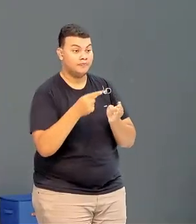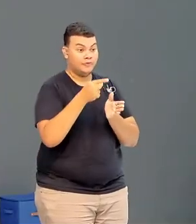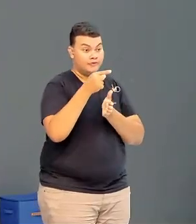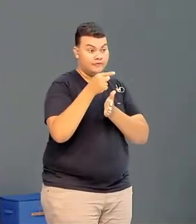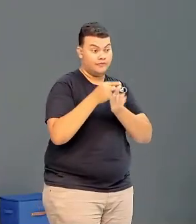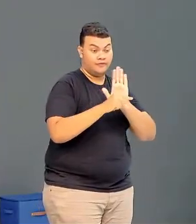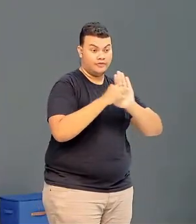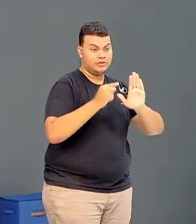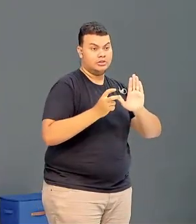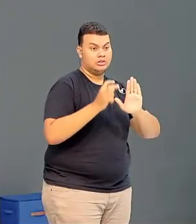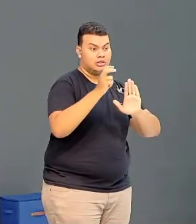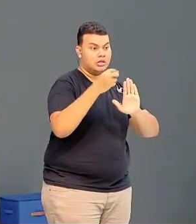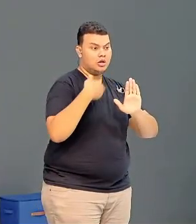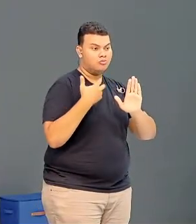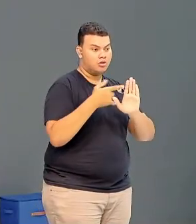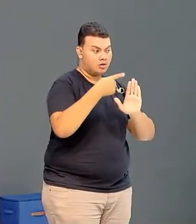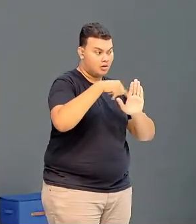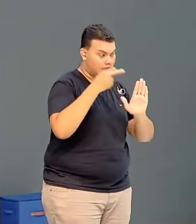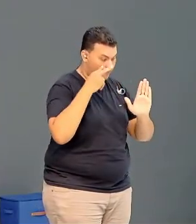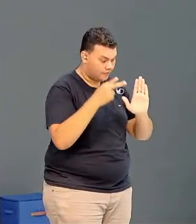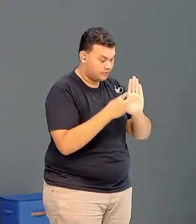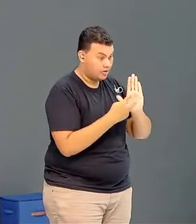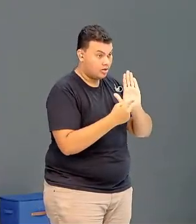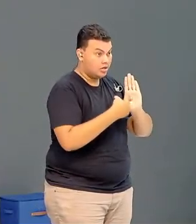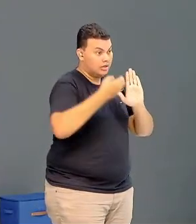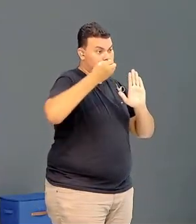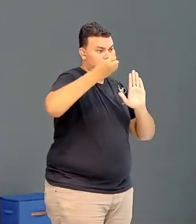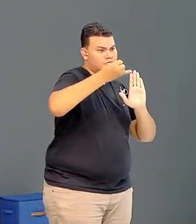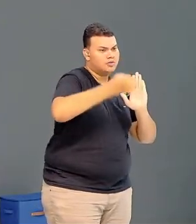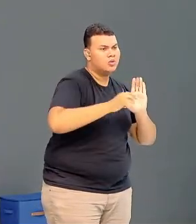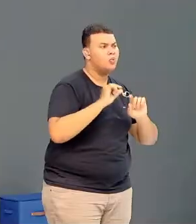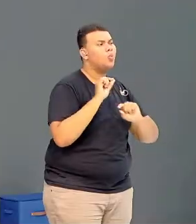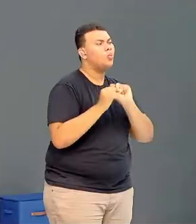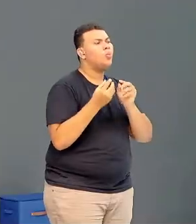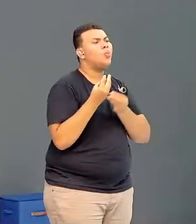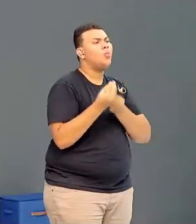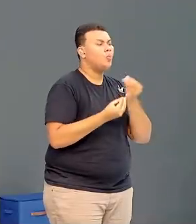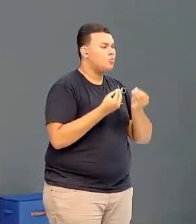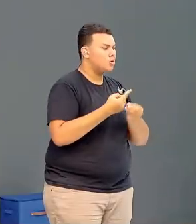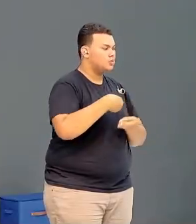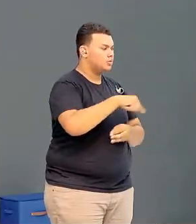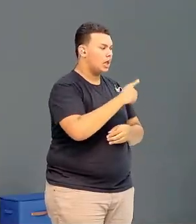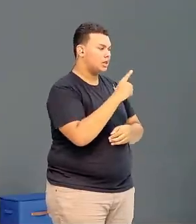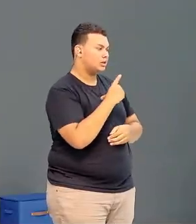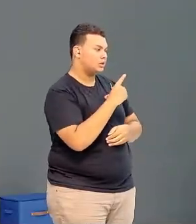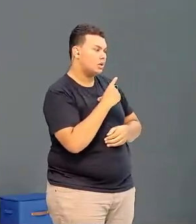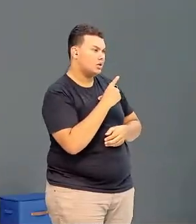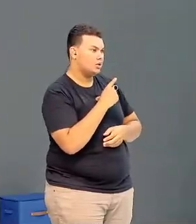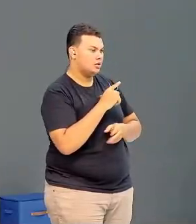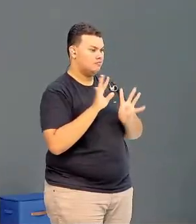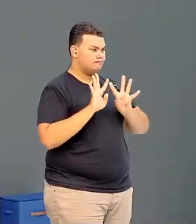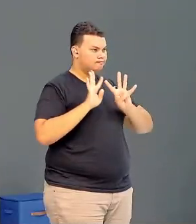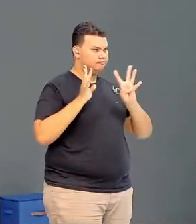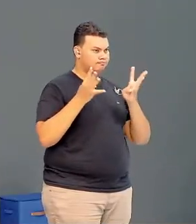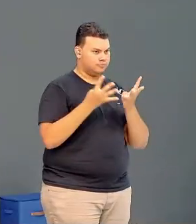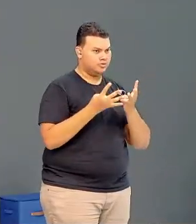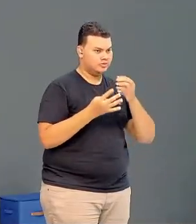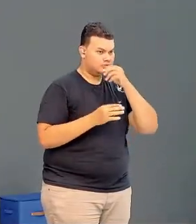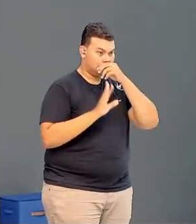versículo 5, eu quero que você se volte aí para a sua Bíblia, ele explica como é que essas fortalezas são destruídas. Olha o que ele